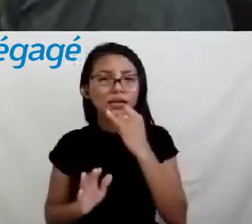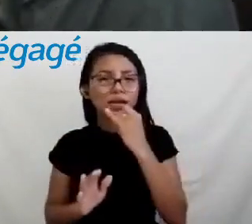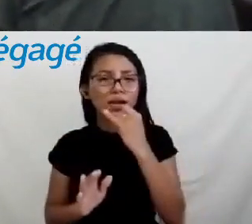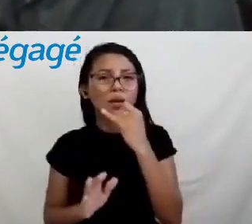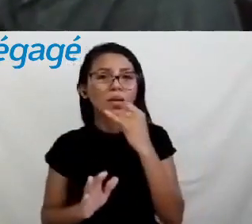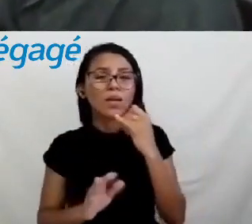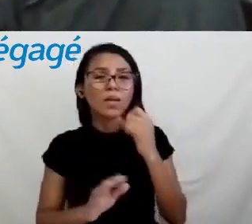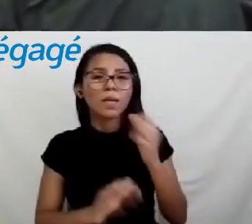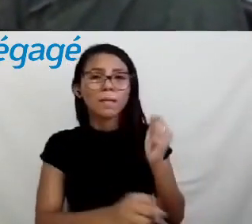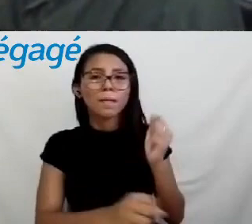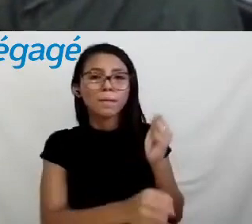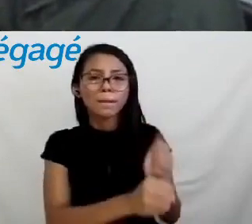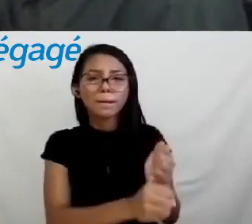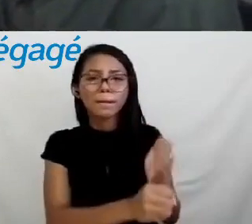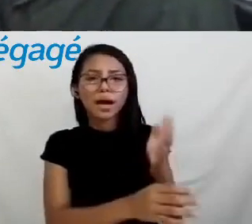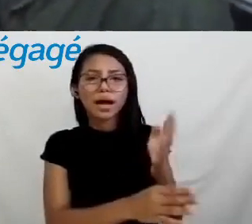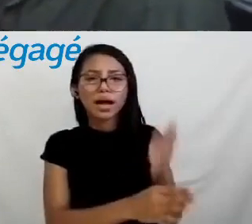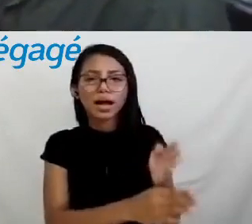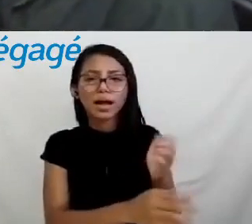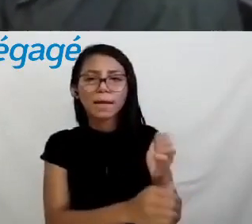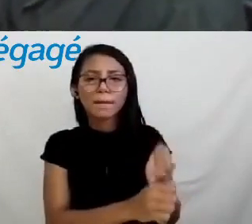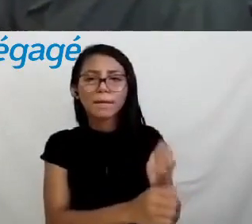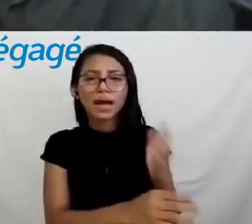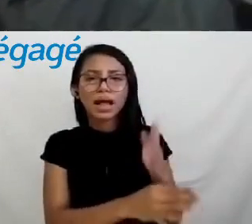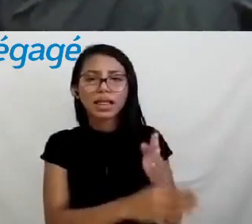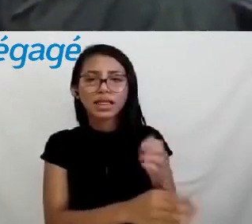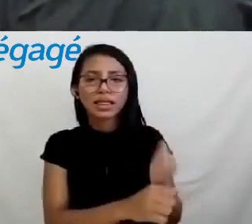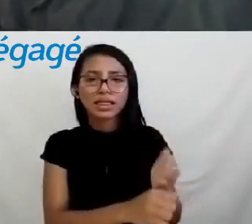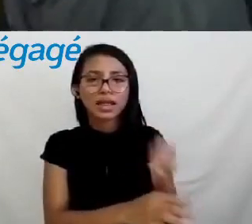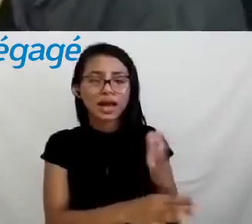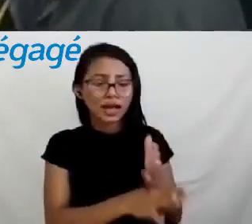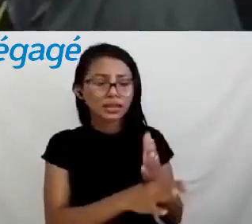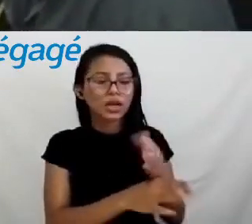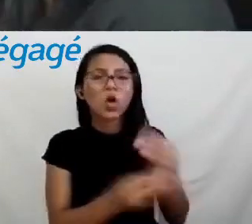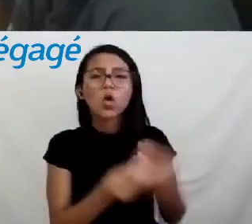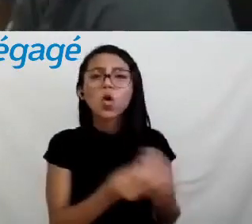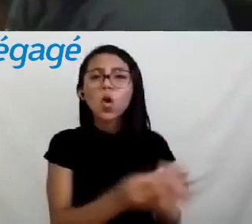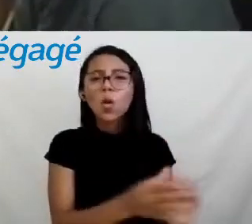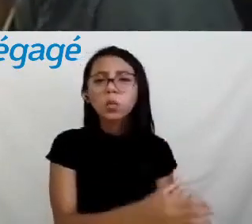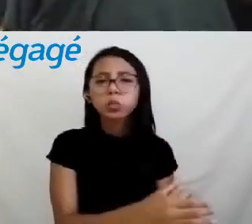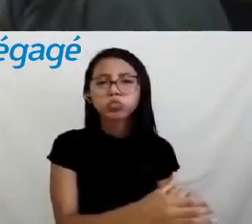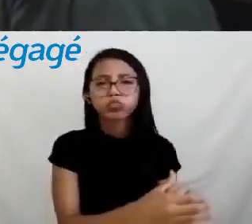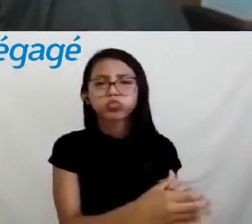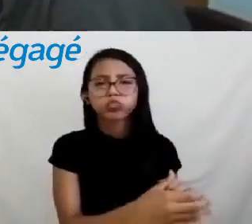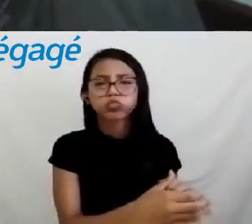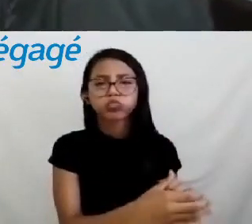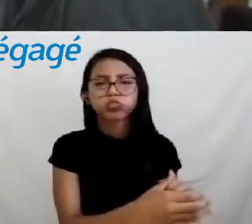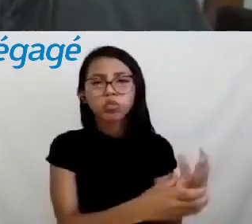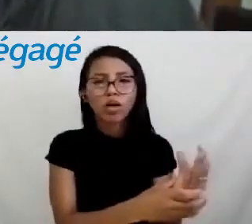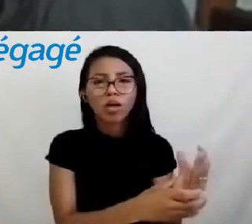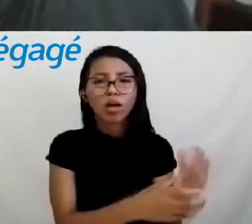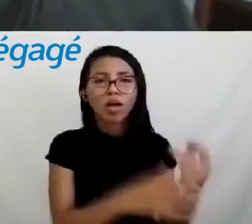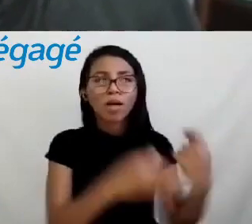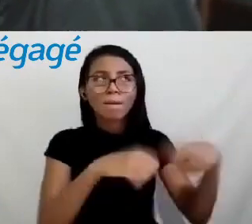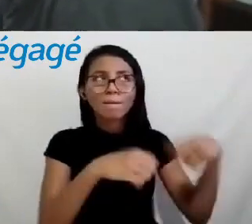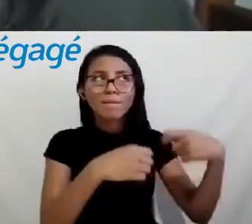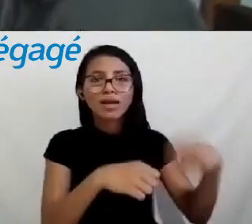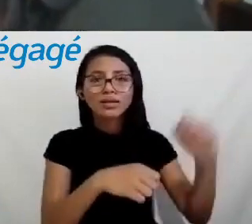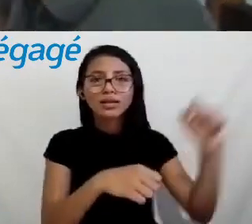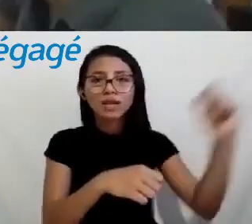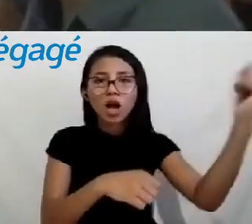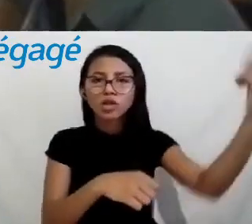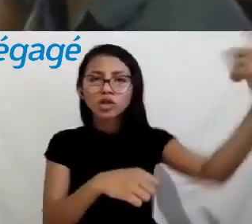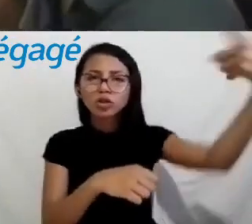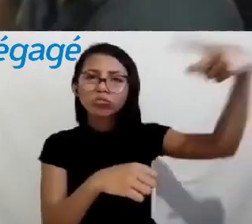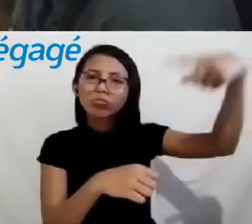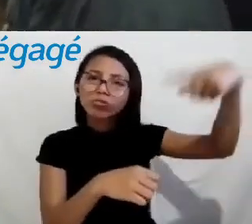buraco da caixa. Você deixa lá um buraquinho de luz e as batatas crescem para aquele lado, como se fosse isso, assim. Tem gente que não gosta do Carl Rogers,